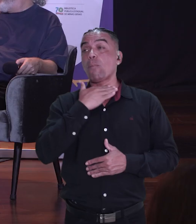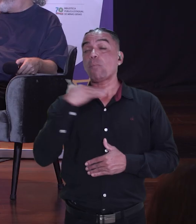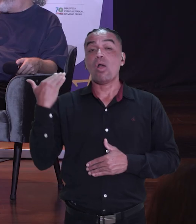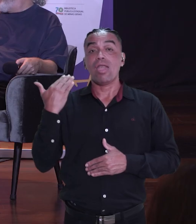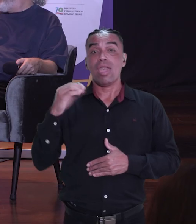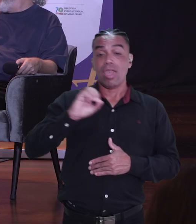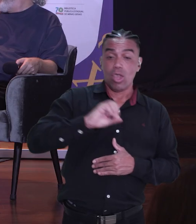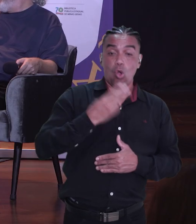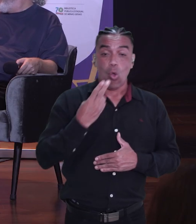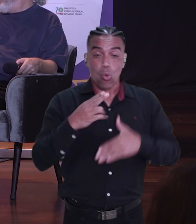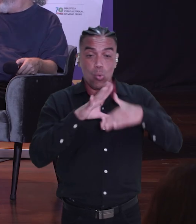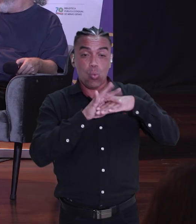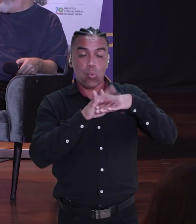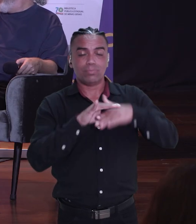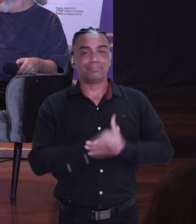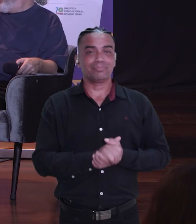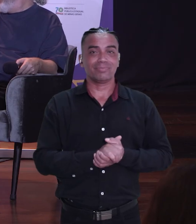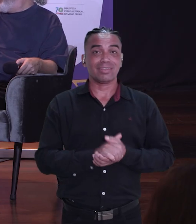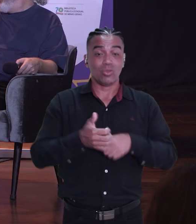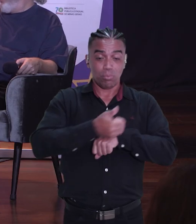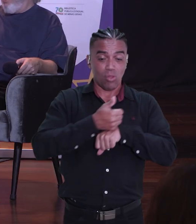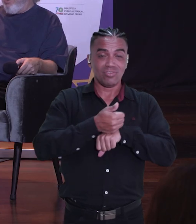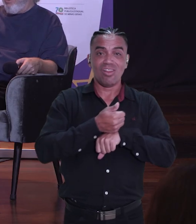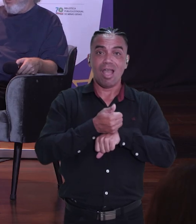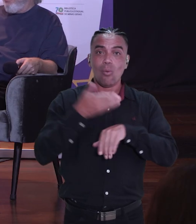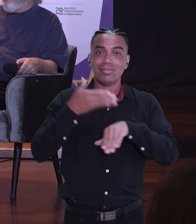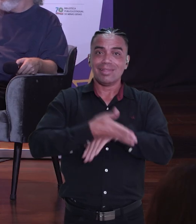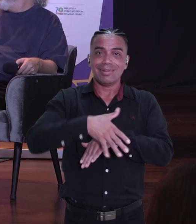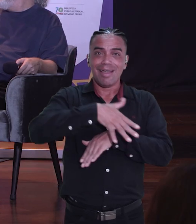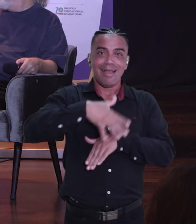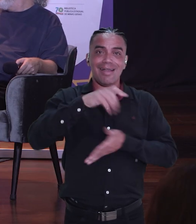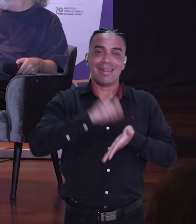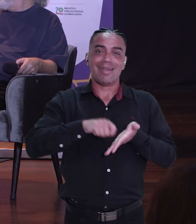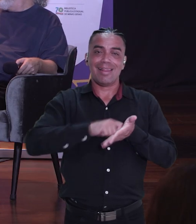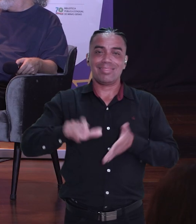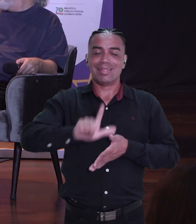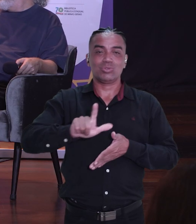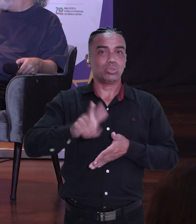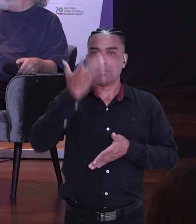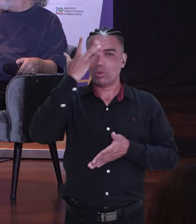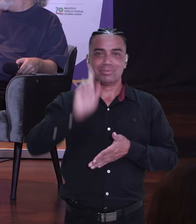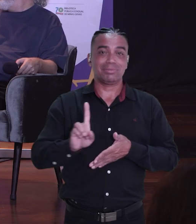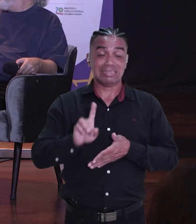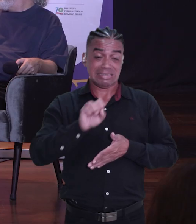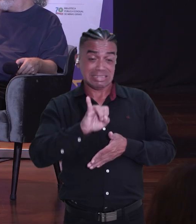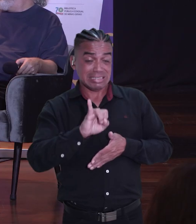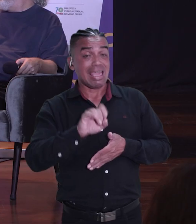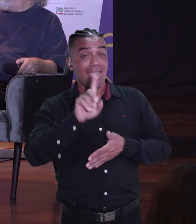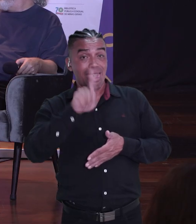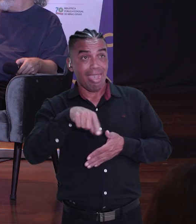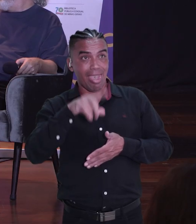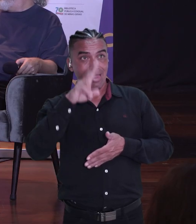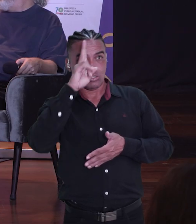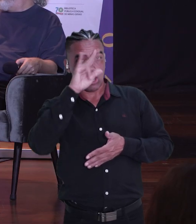morrer ou ficar doente. Eu estava virando escritora sem saber, porque eu não tinha a menor ideia se aquilo eram